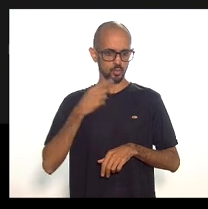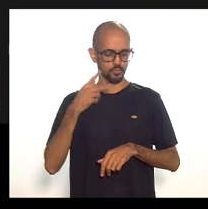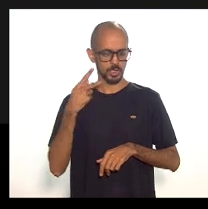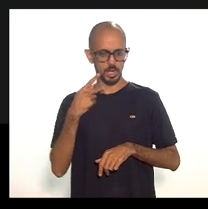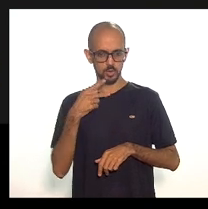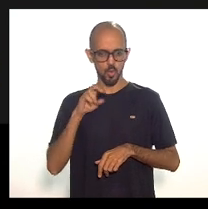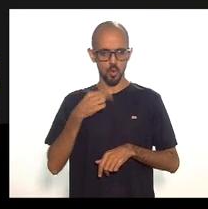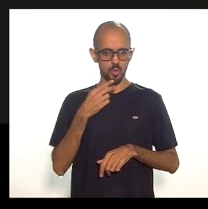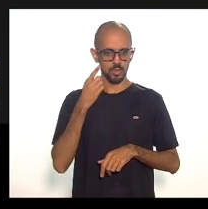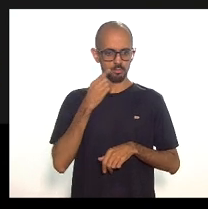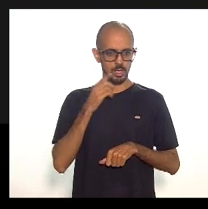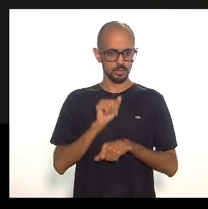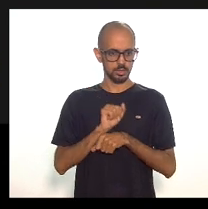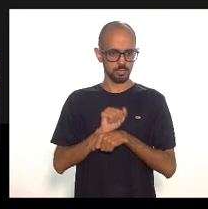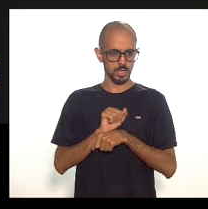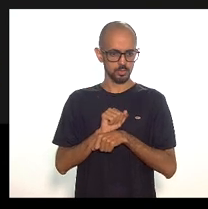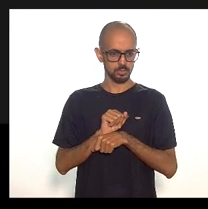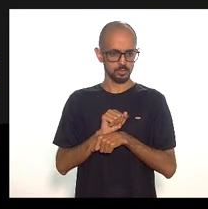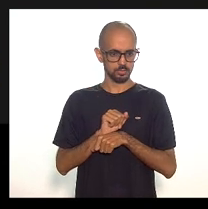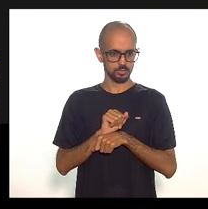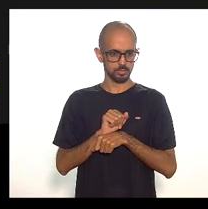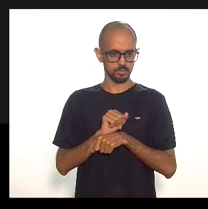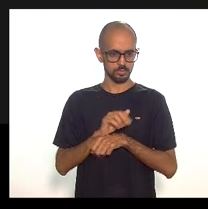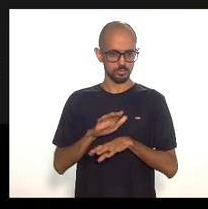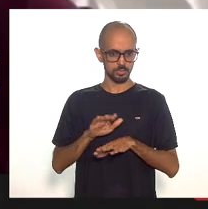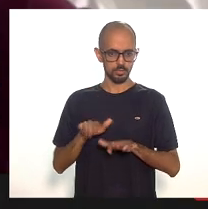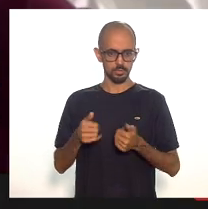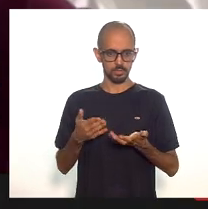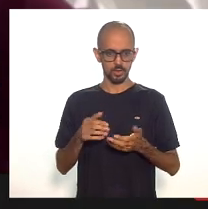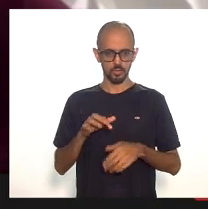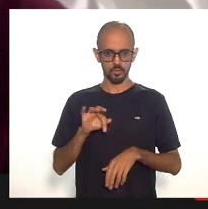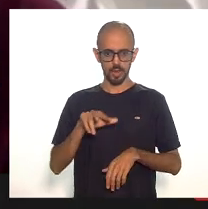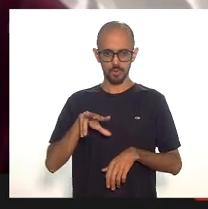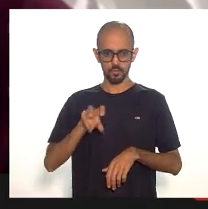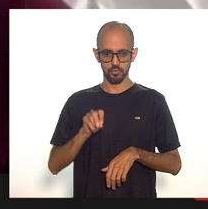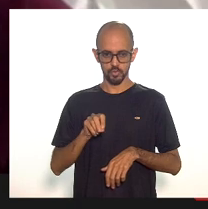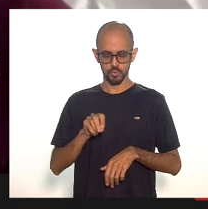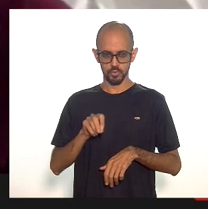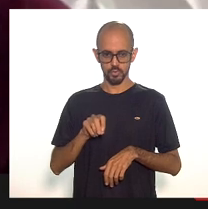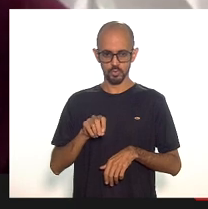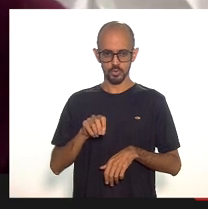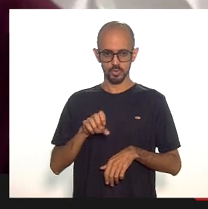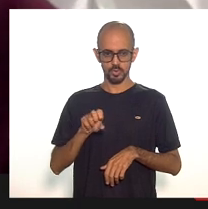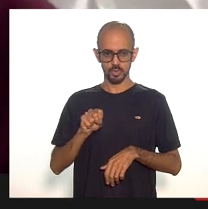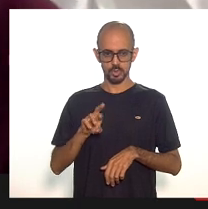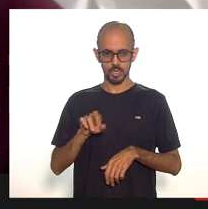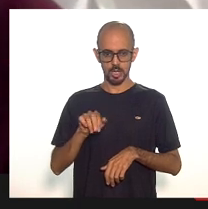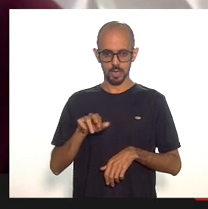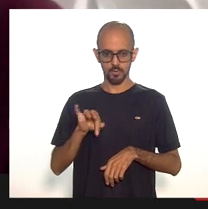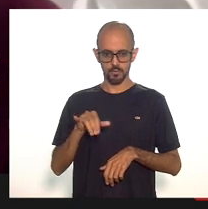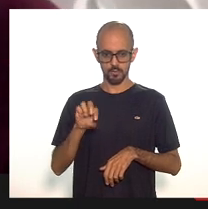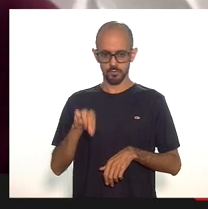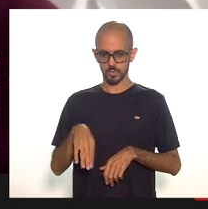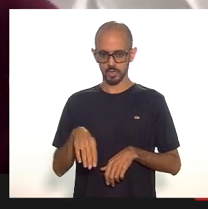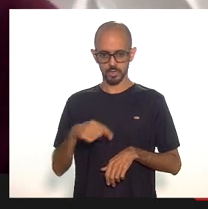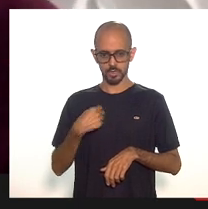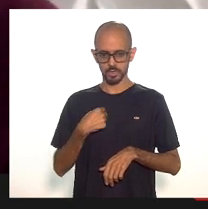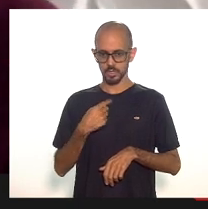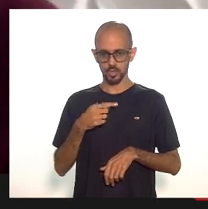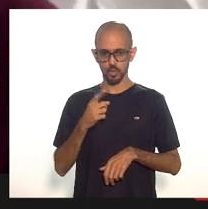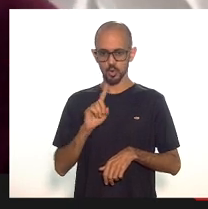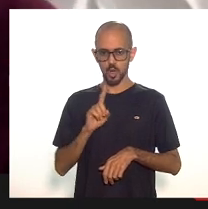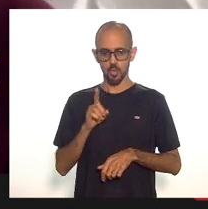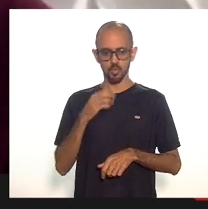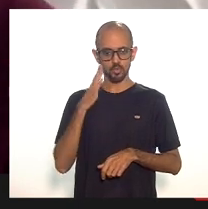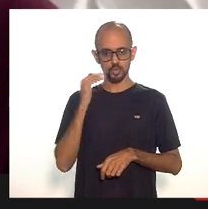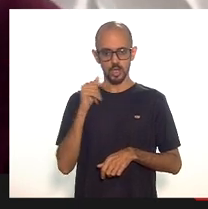ainda esperando? Tem alguém? Deputado Flávio Serafim. Não? Deputado Flávio Serafini, e eu não identifico